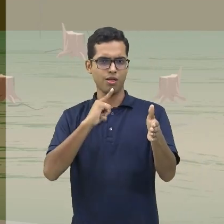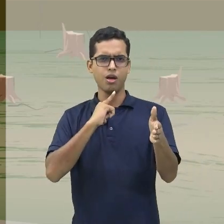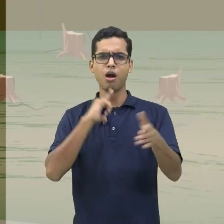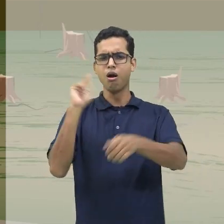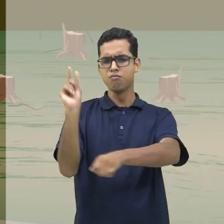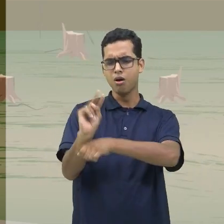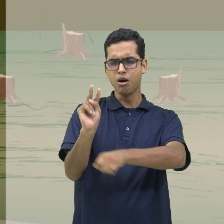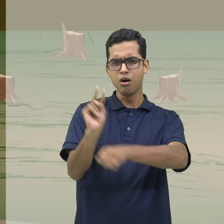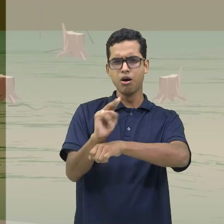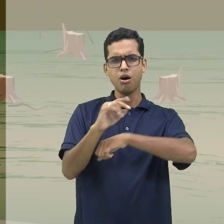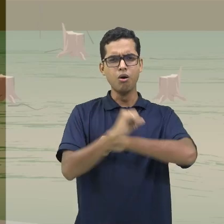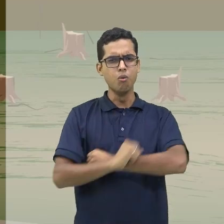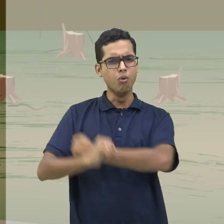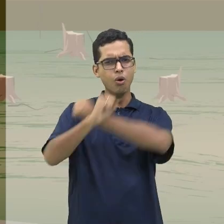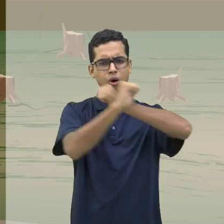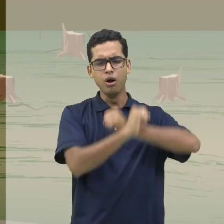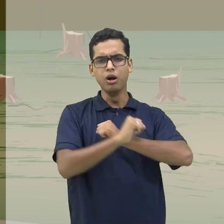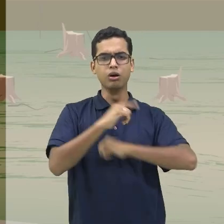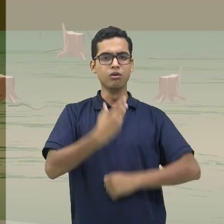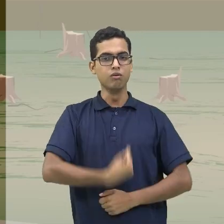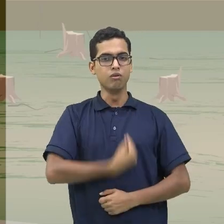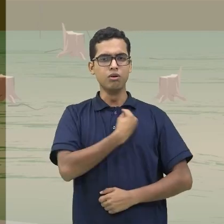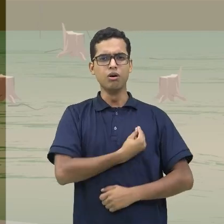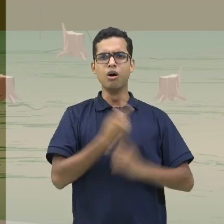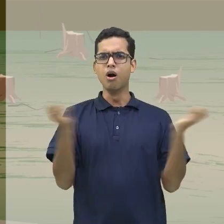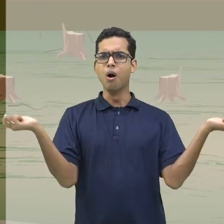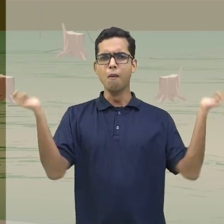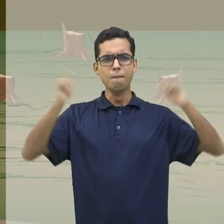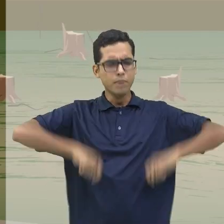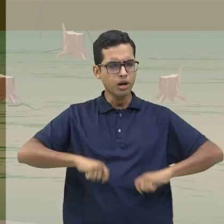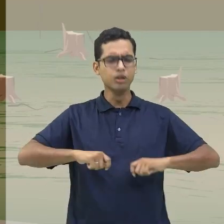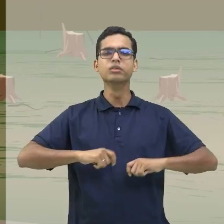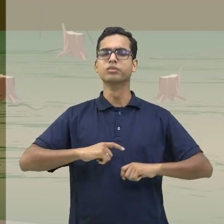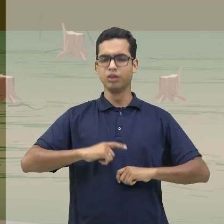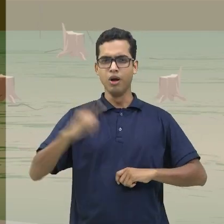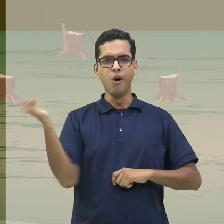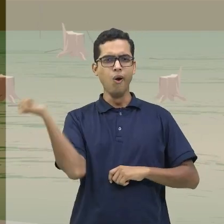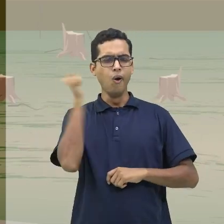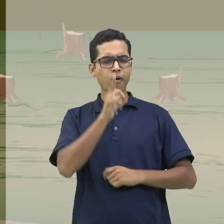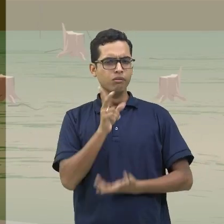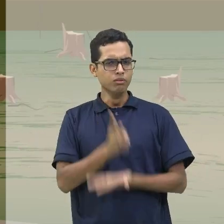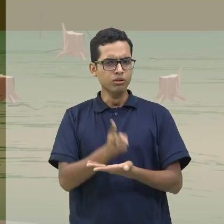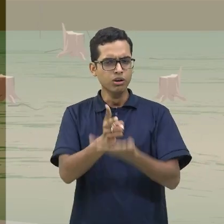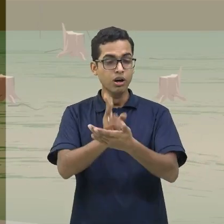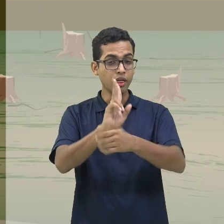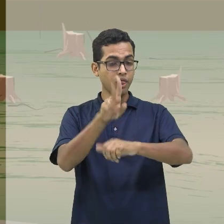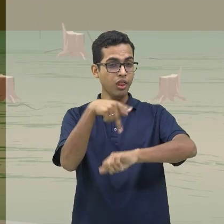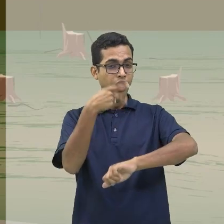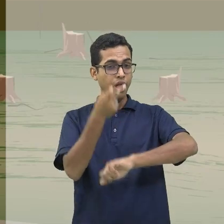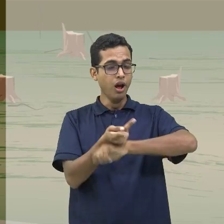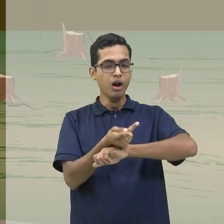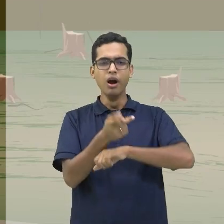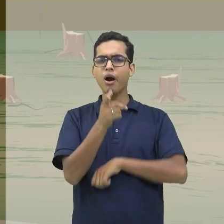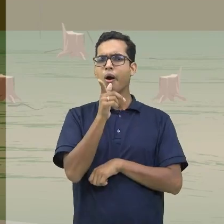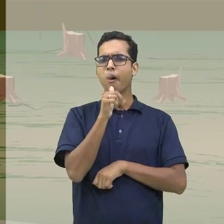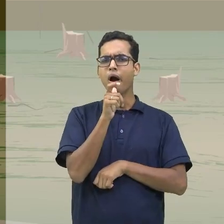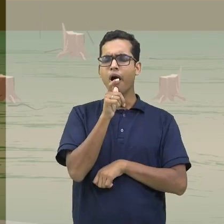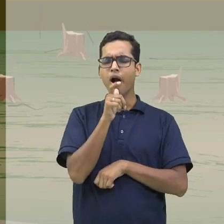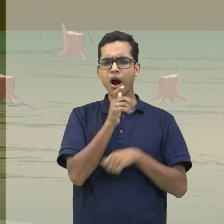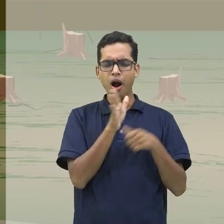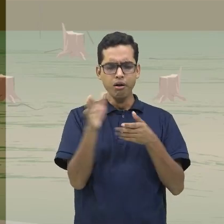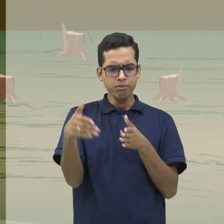que possibilitava a vida em toda a sua grandiosidade. Só que quando esse fator água ele não